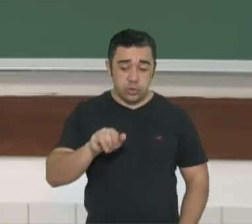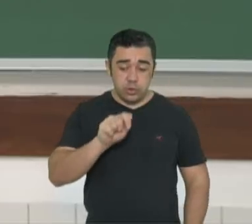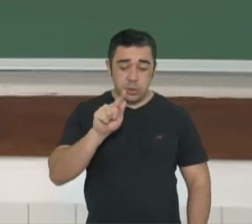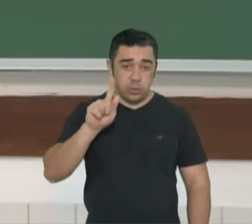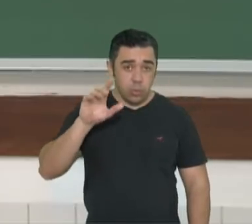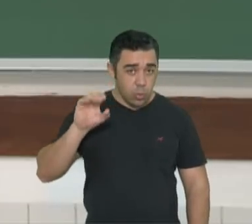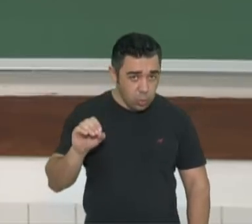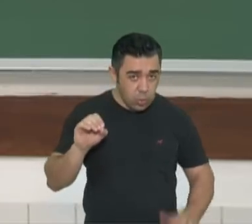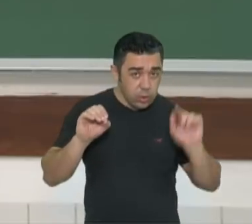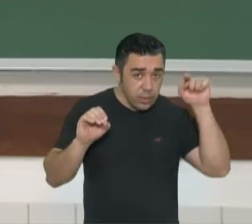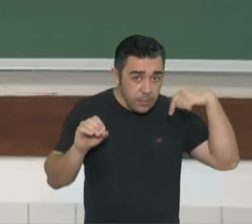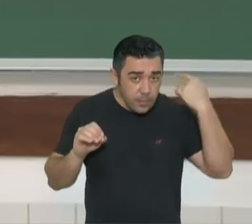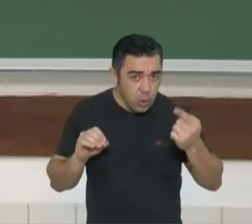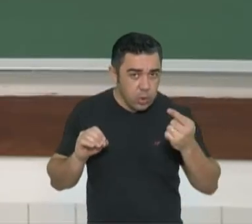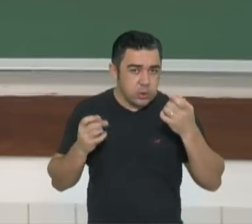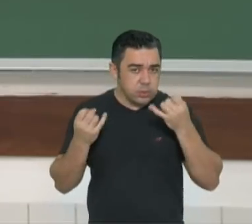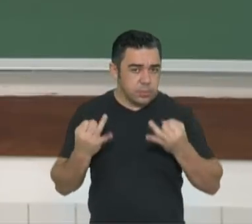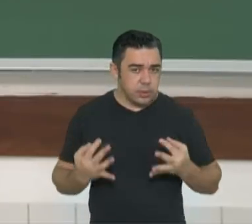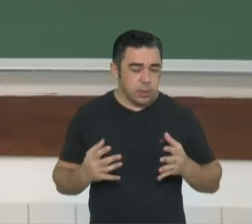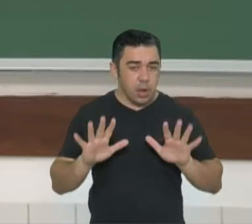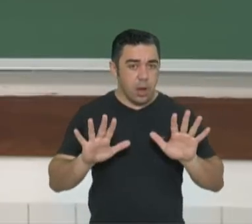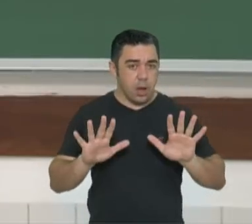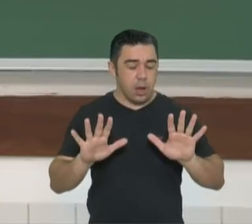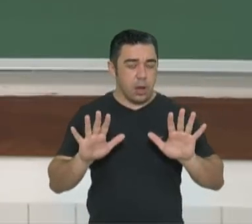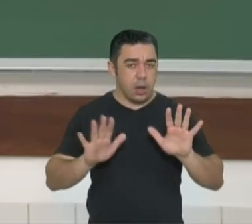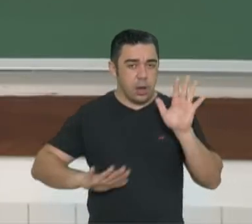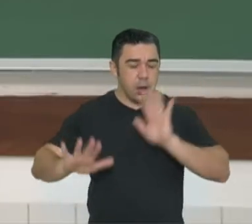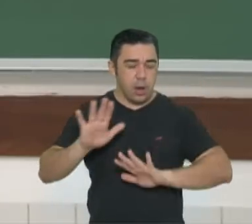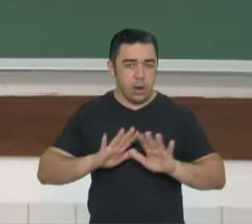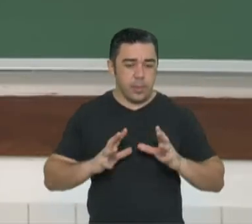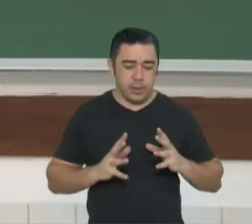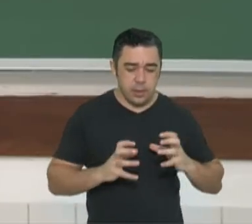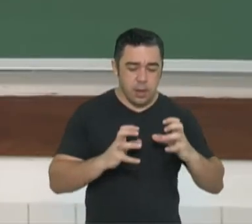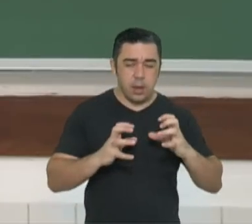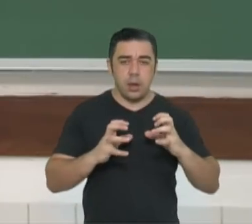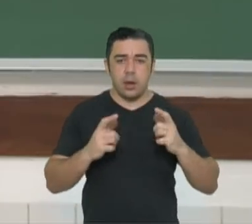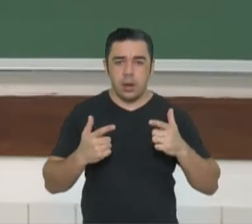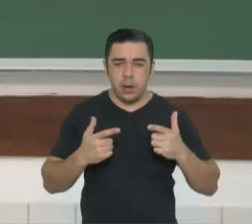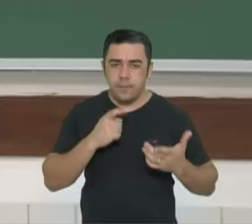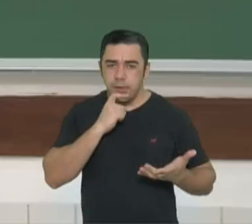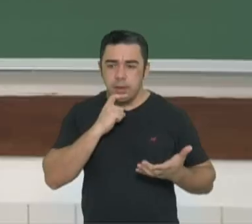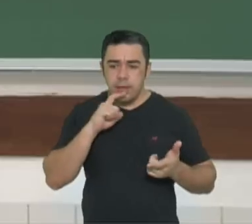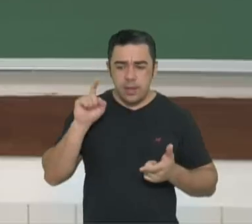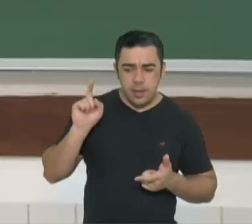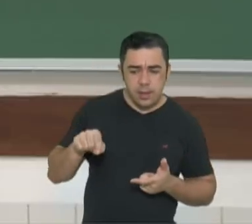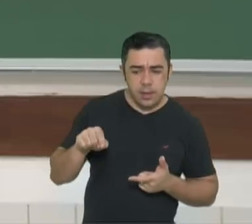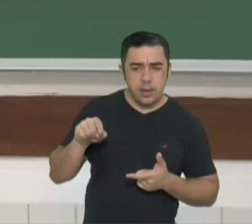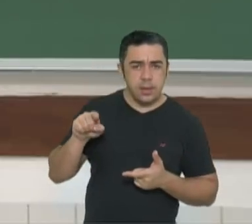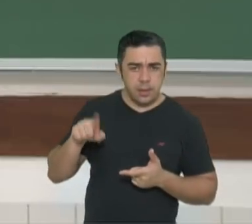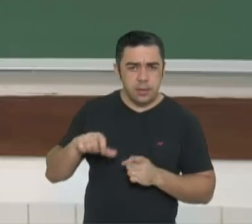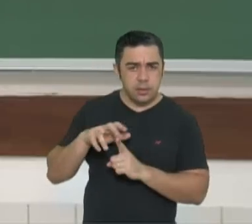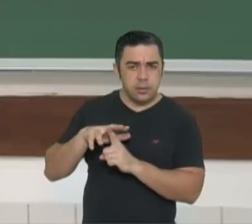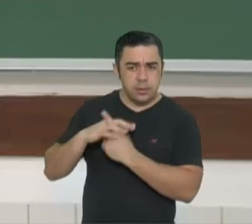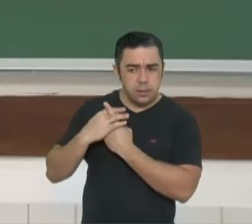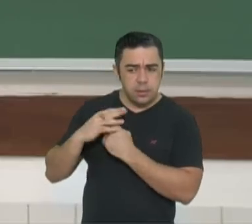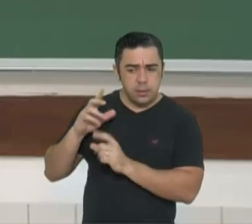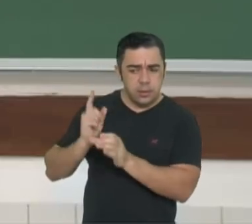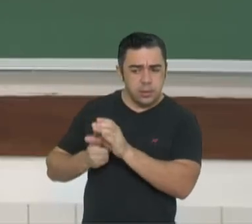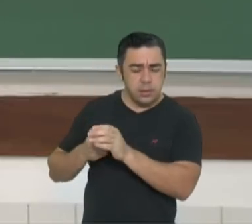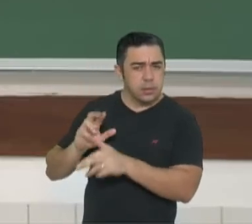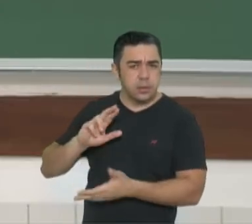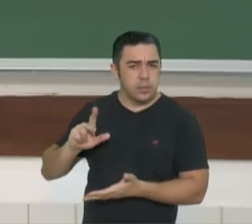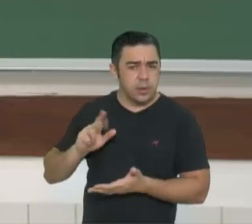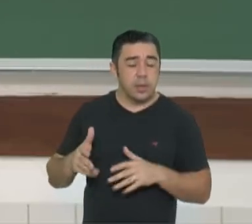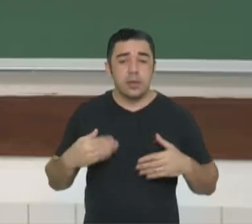falar depois. Então, tensão no ar, Guerra Fria, o Jango é socialista, não é? Como o Brasil vai seguir no futuro?